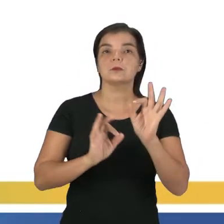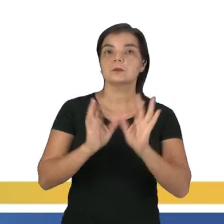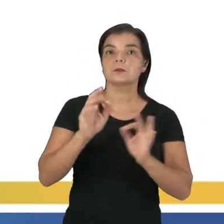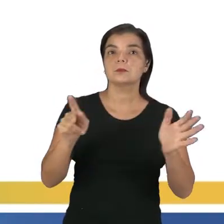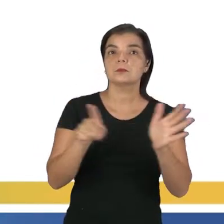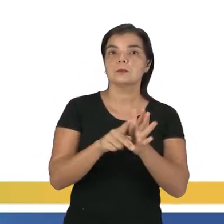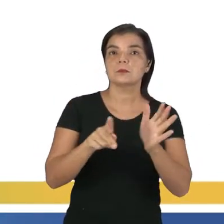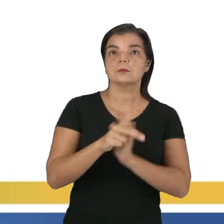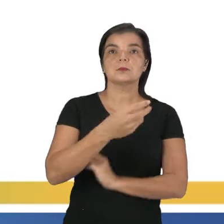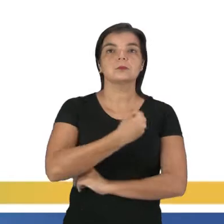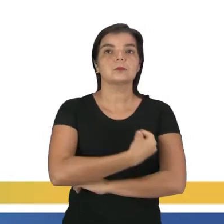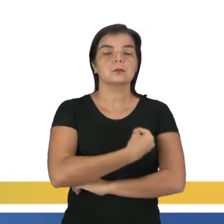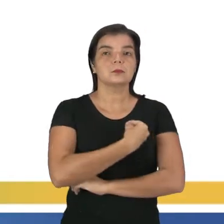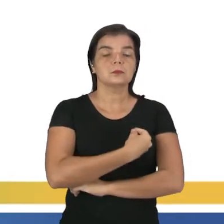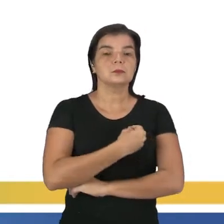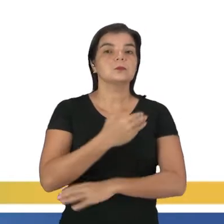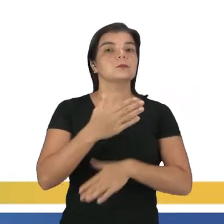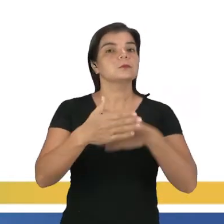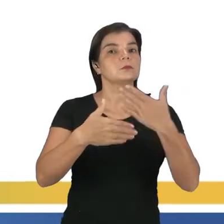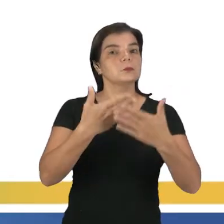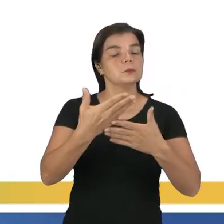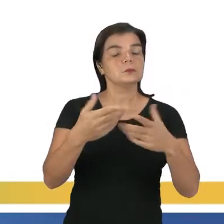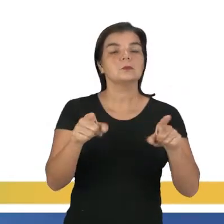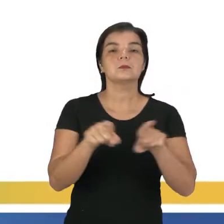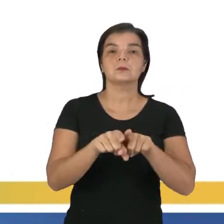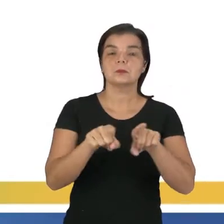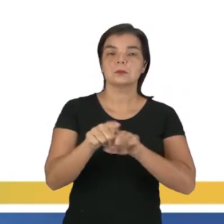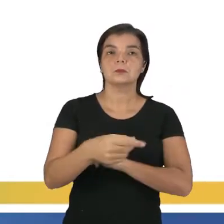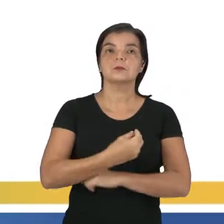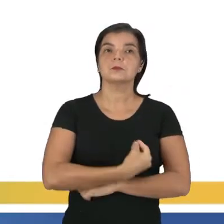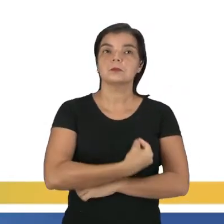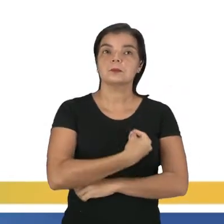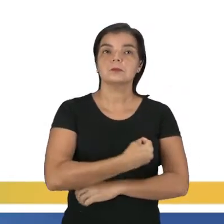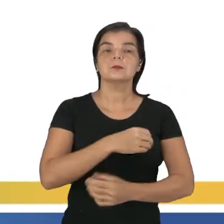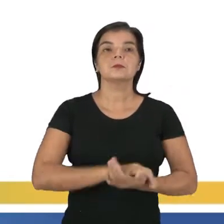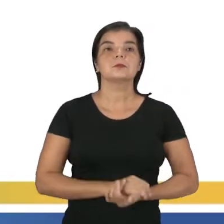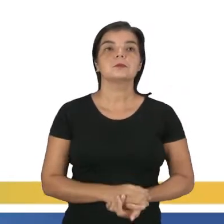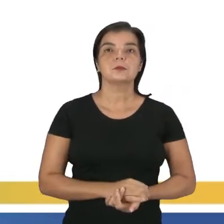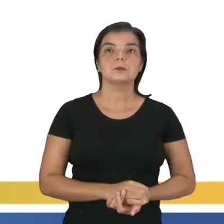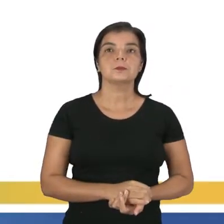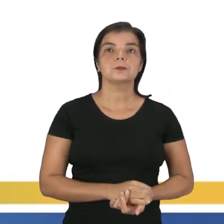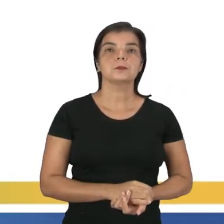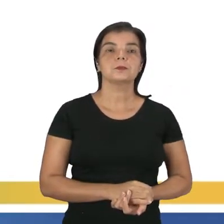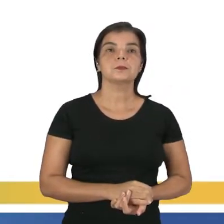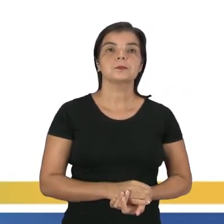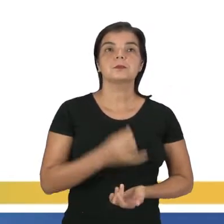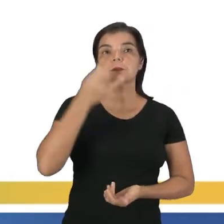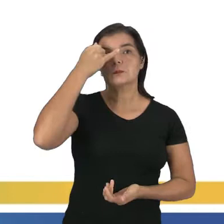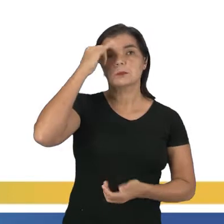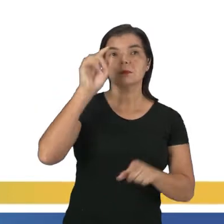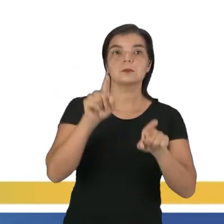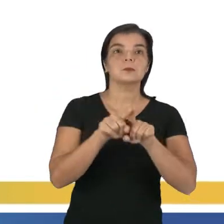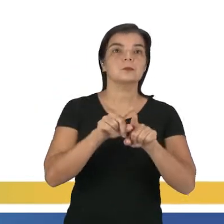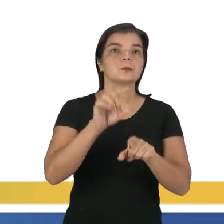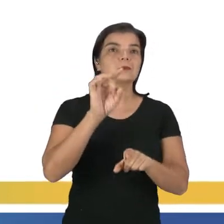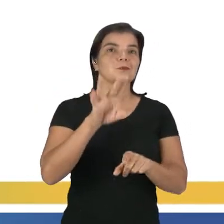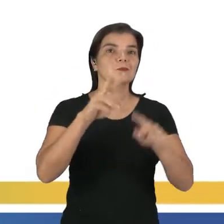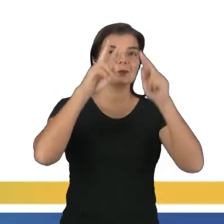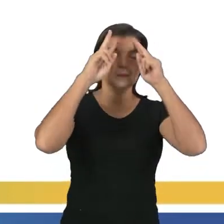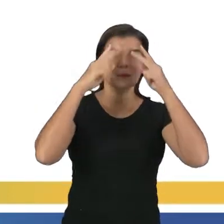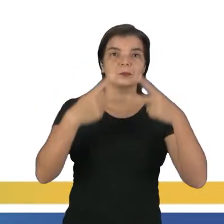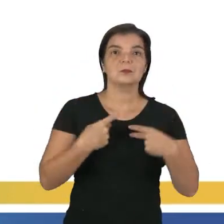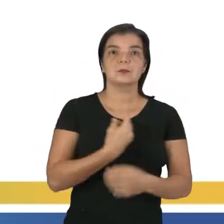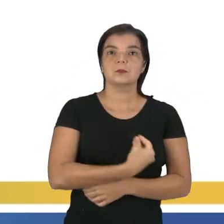a sua própria existência, então ele passa a produzir também para existir. Vamos entender o porquê, continuando. A ideia não é que o